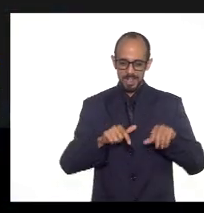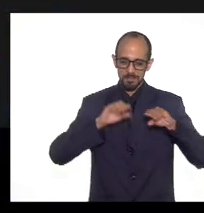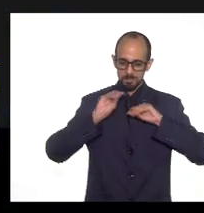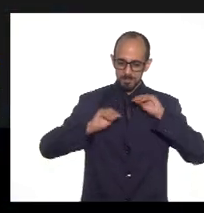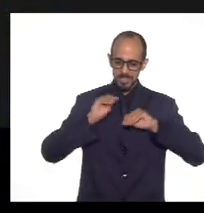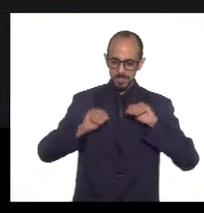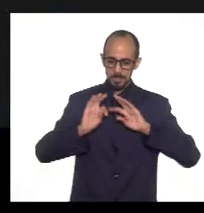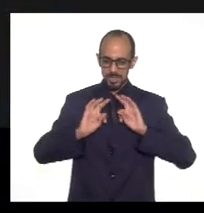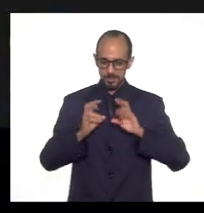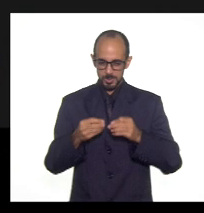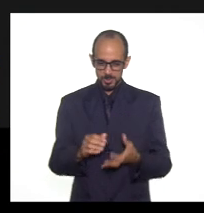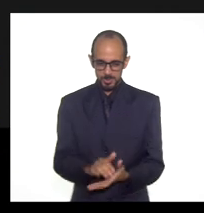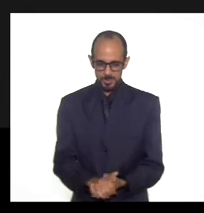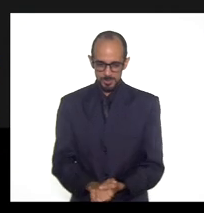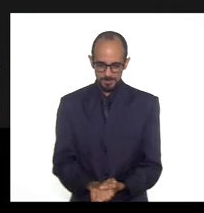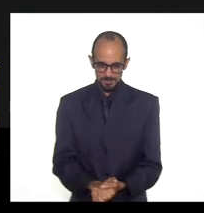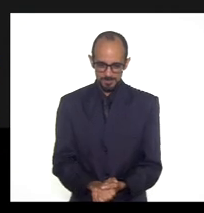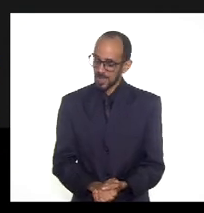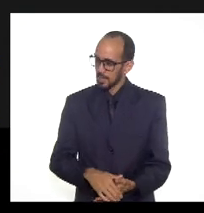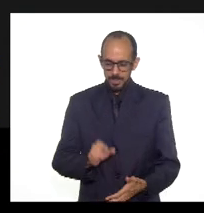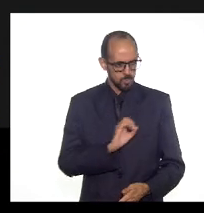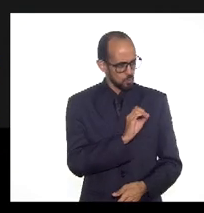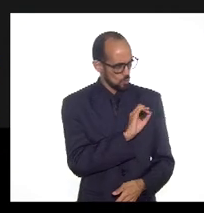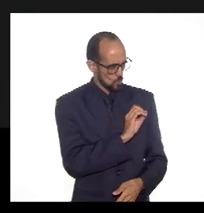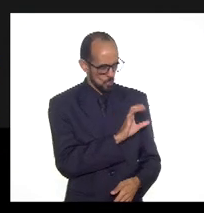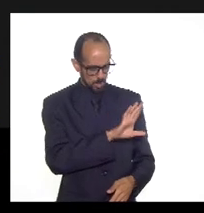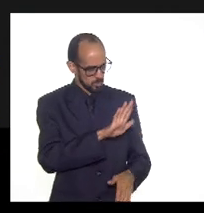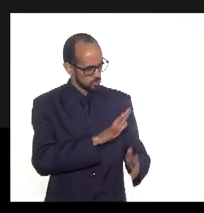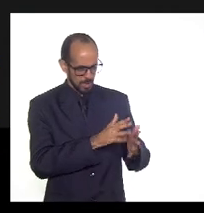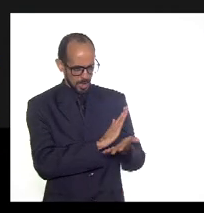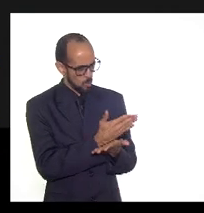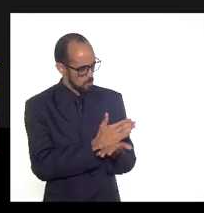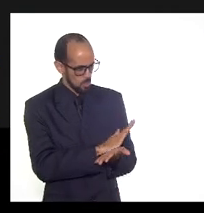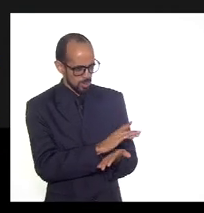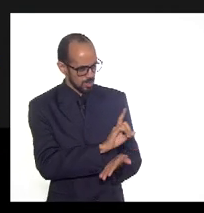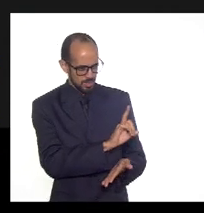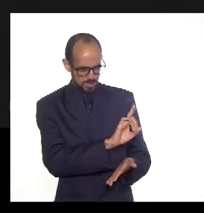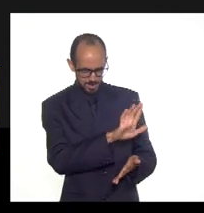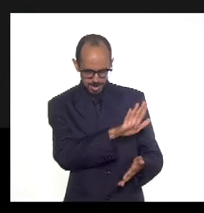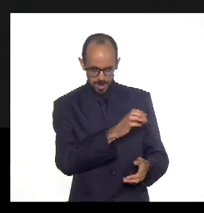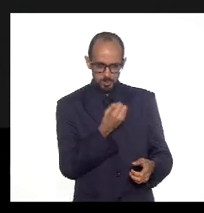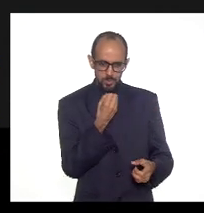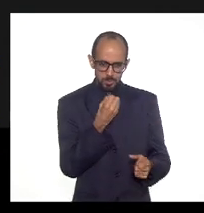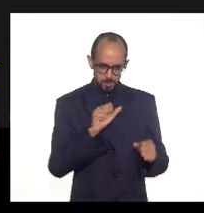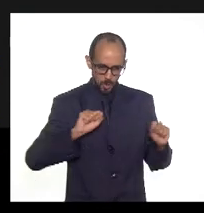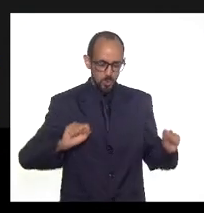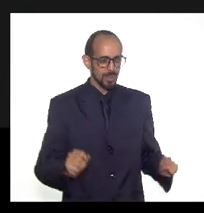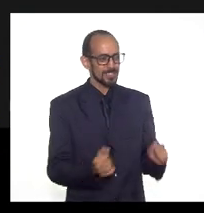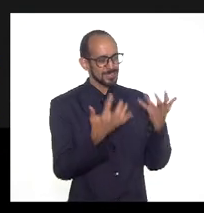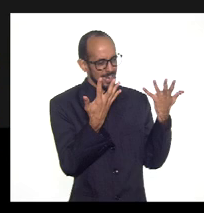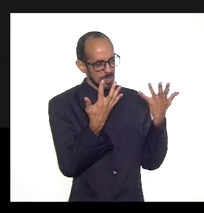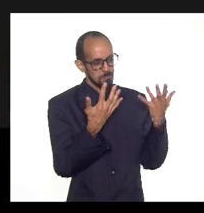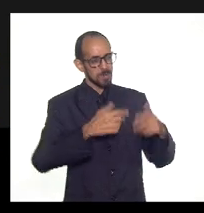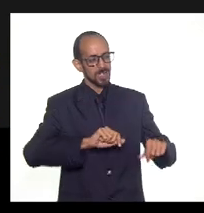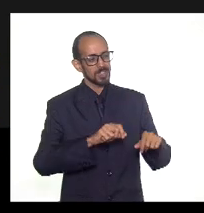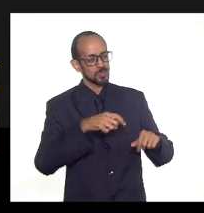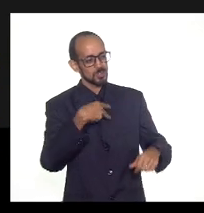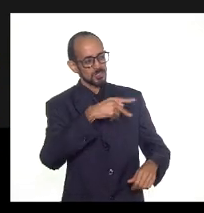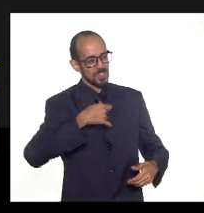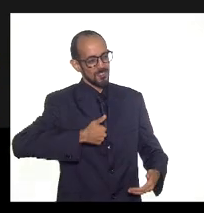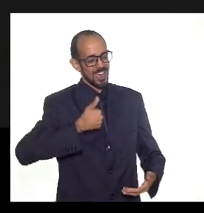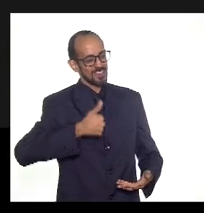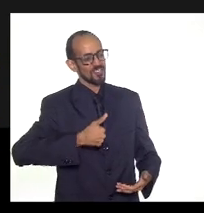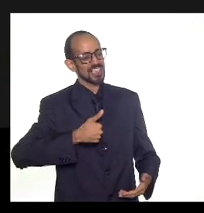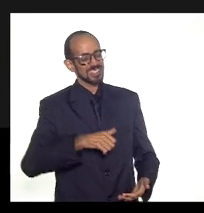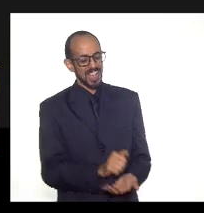maneira nenhuma. De maneira nenhuma, Vossa Excelência incomoda. É um prazer poder estar celebrando com Vossa Excelência e os demais deputados seu aniversário. Mais